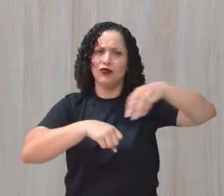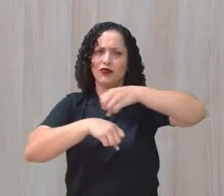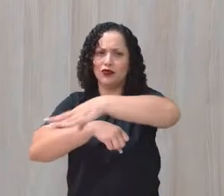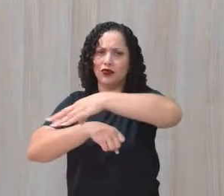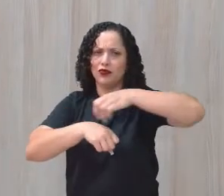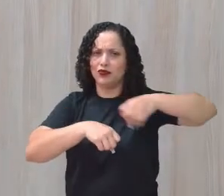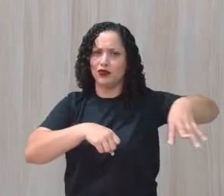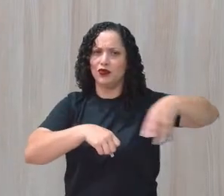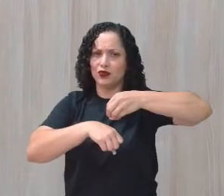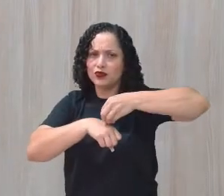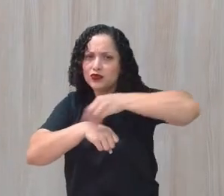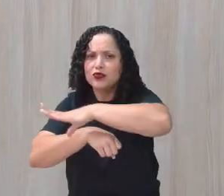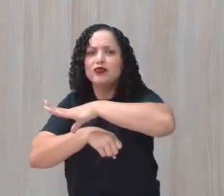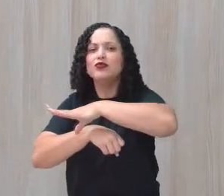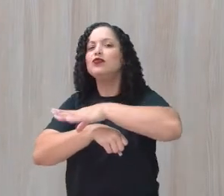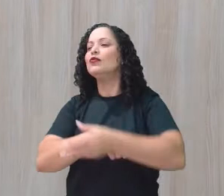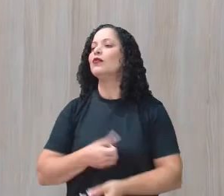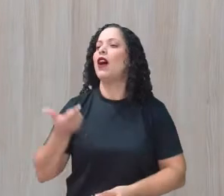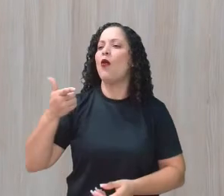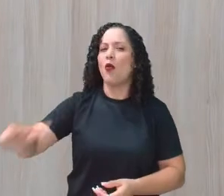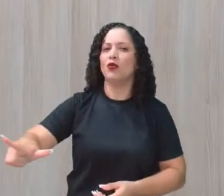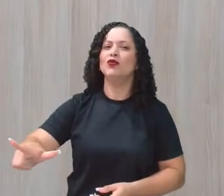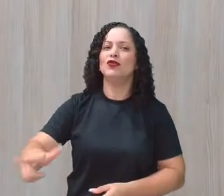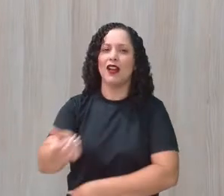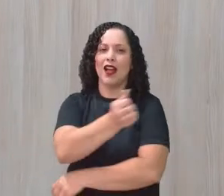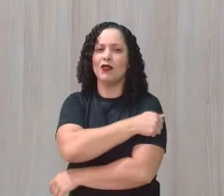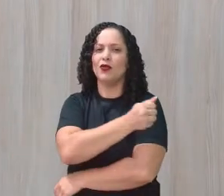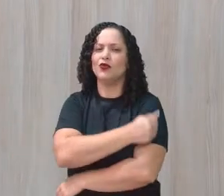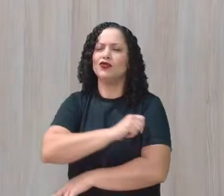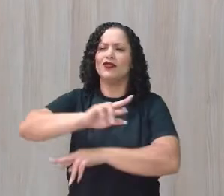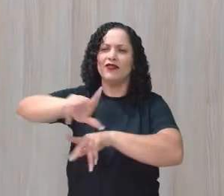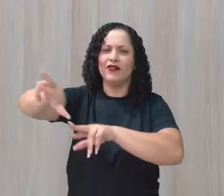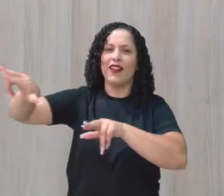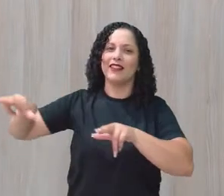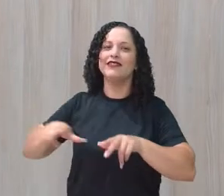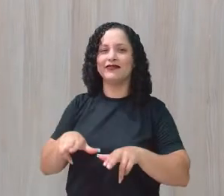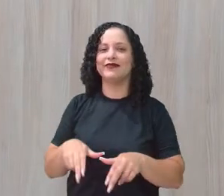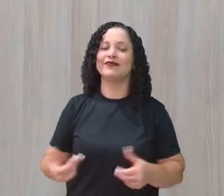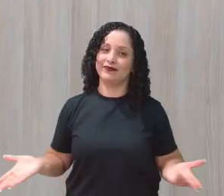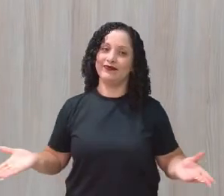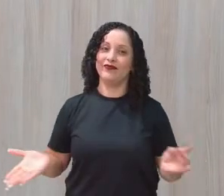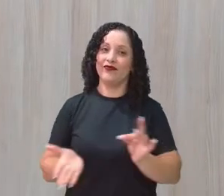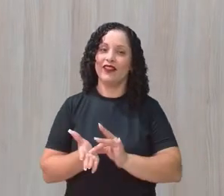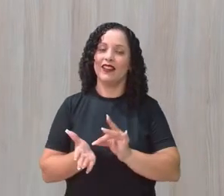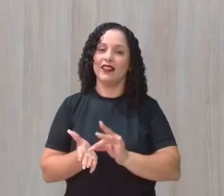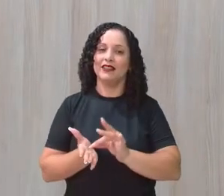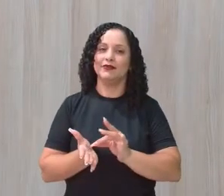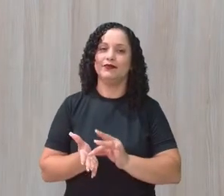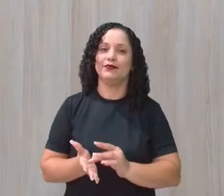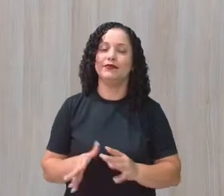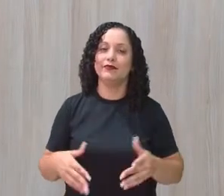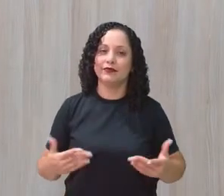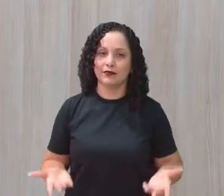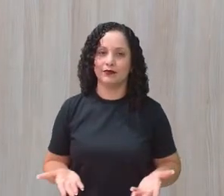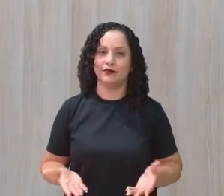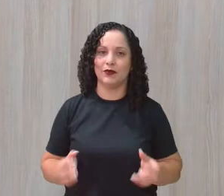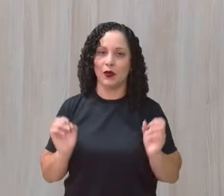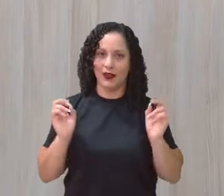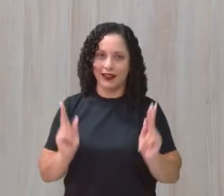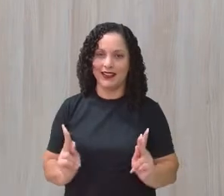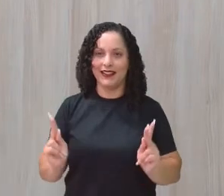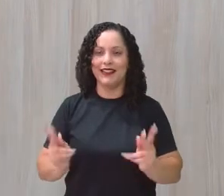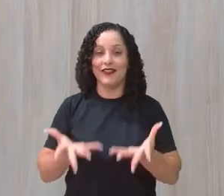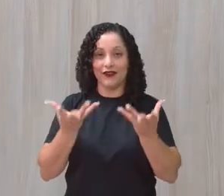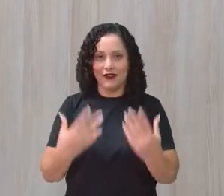que quiser assistir, não é? Está na rede, então pode ser viralizada, não é assim? Então, pessoal, é por aí o caminho.